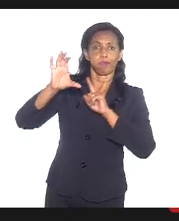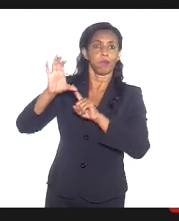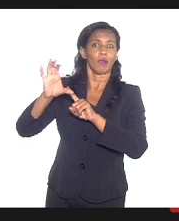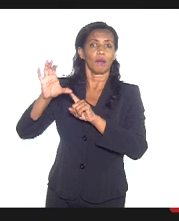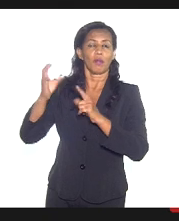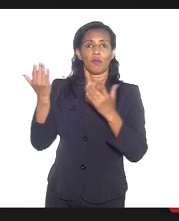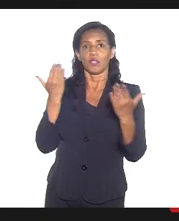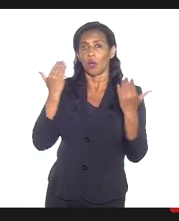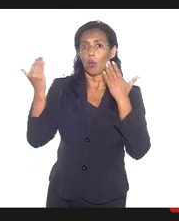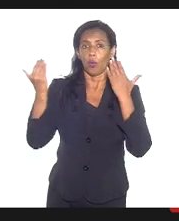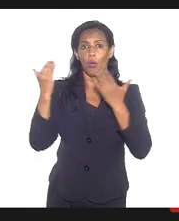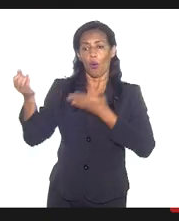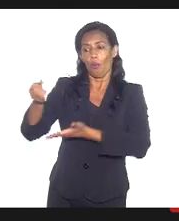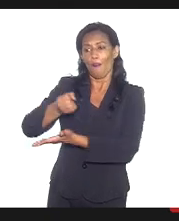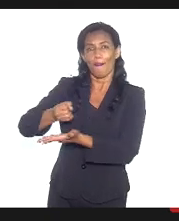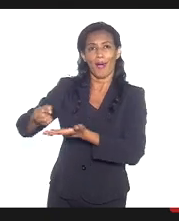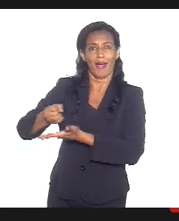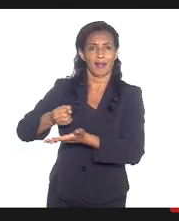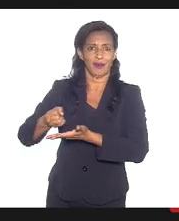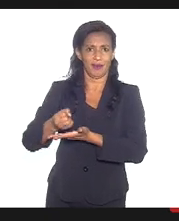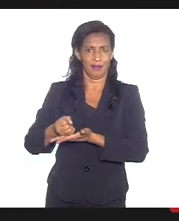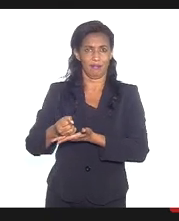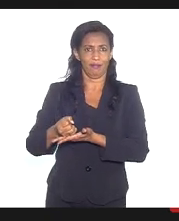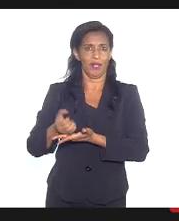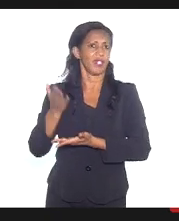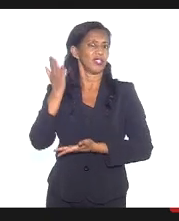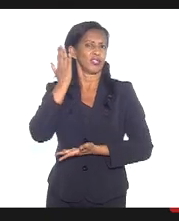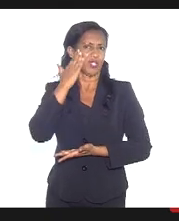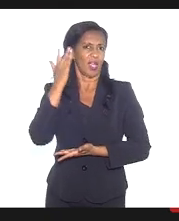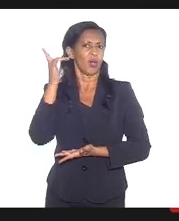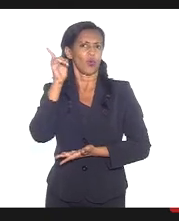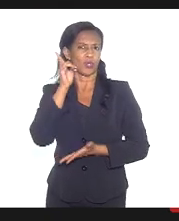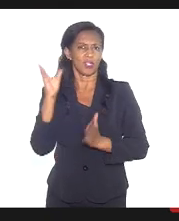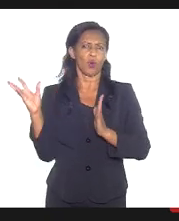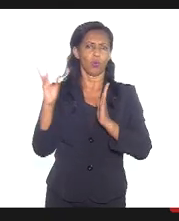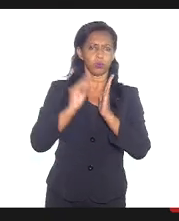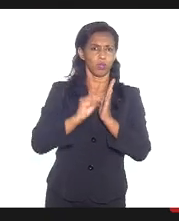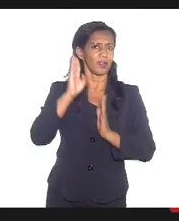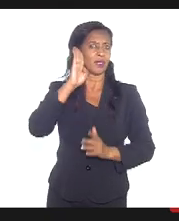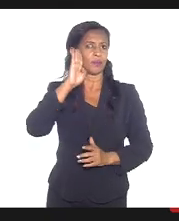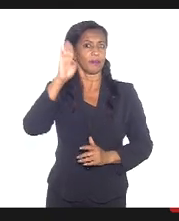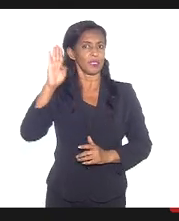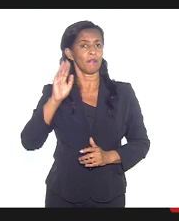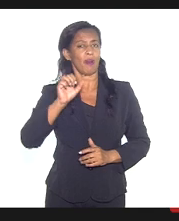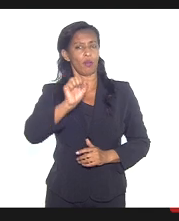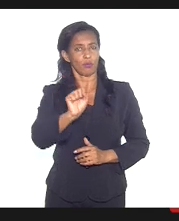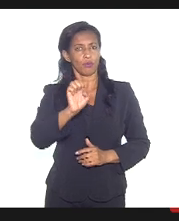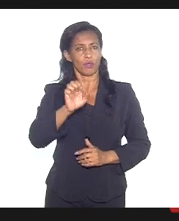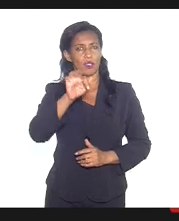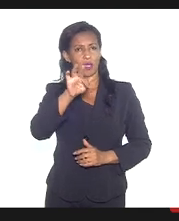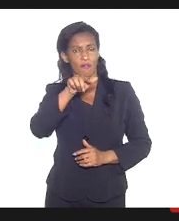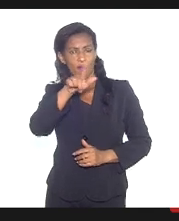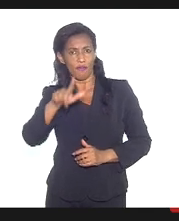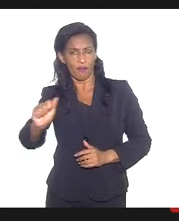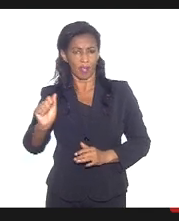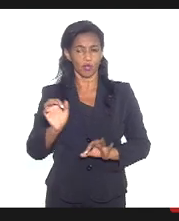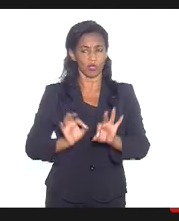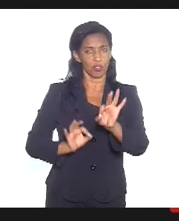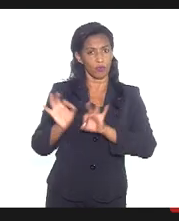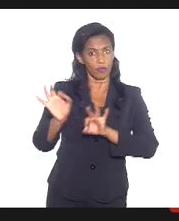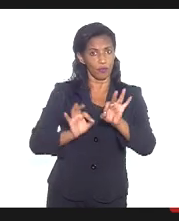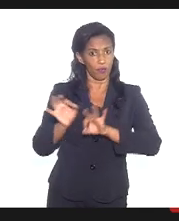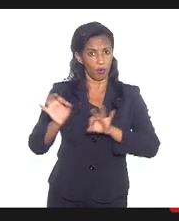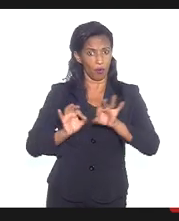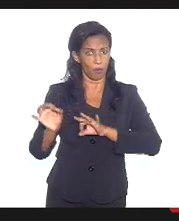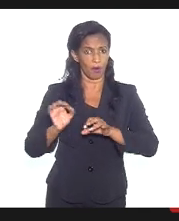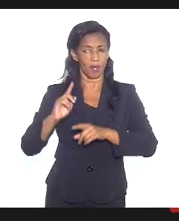correlação com as bases dele. Né? A gente já conseguiu implementar isso, dando prioridade aqui no Cefaz, de forma que a gente passe a fazer,